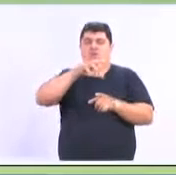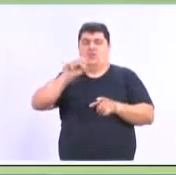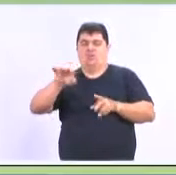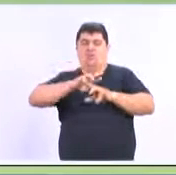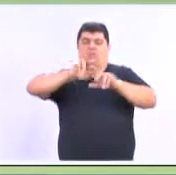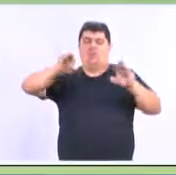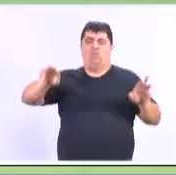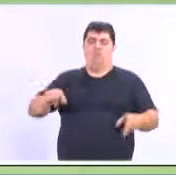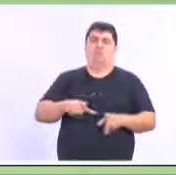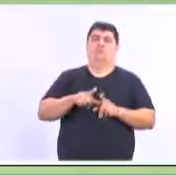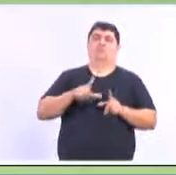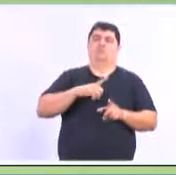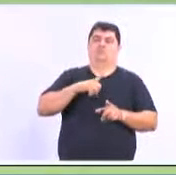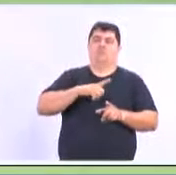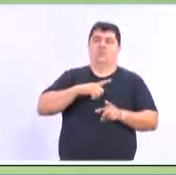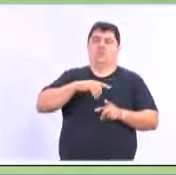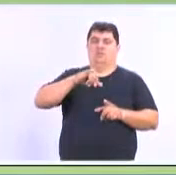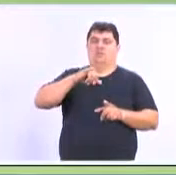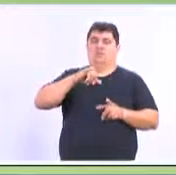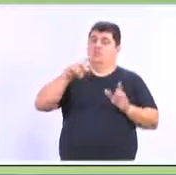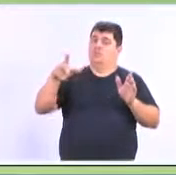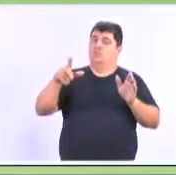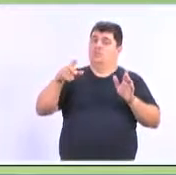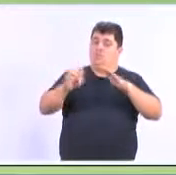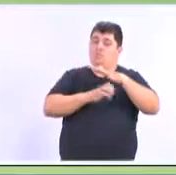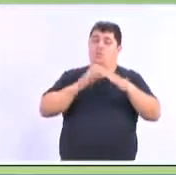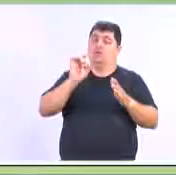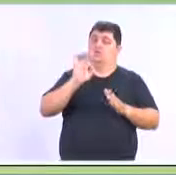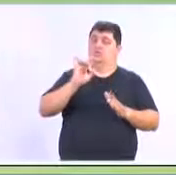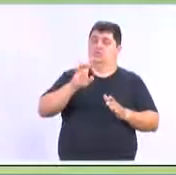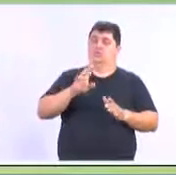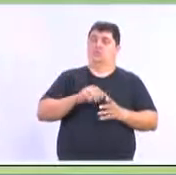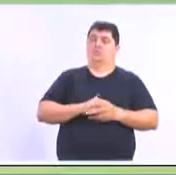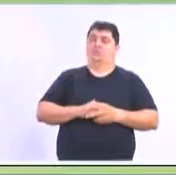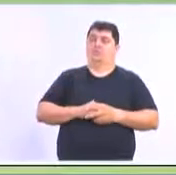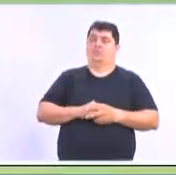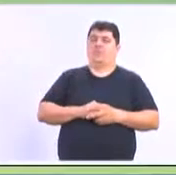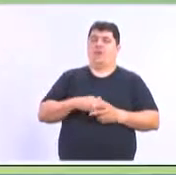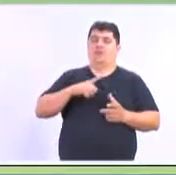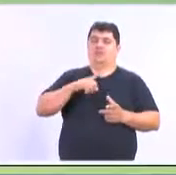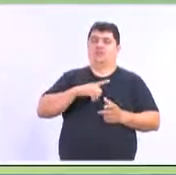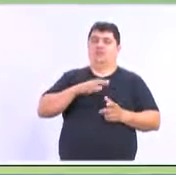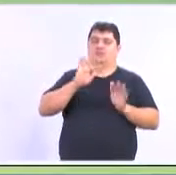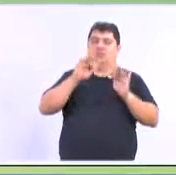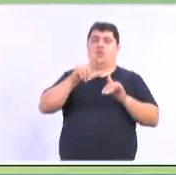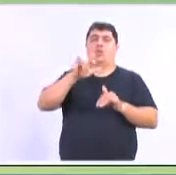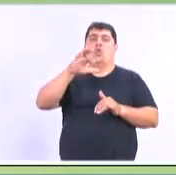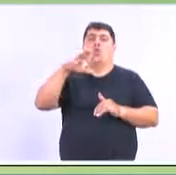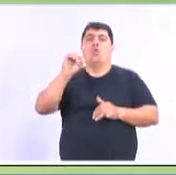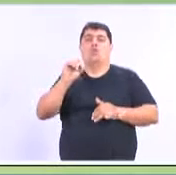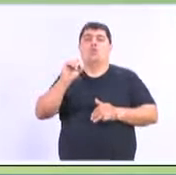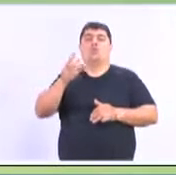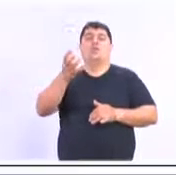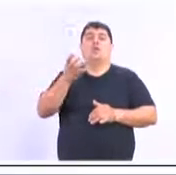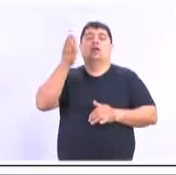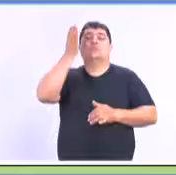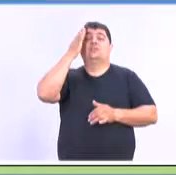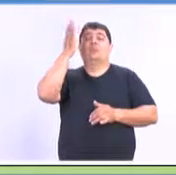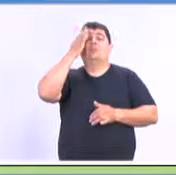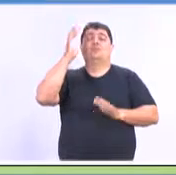renda de pessoa jurídica. Beleza? Então assim eu chego no meu famoso lucro líquido, que é o que todo mundo